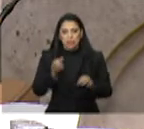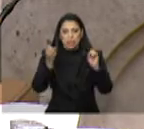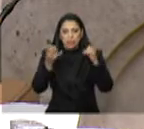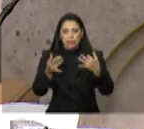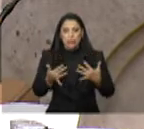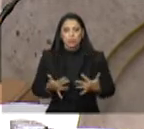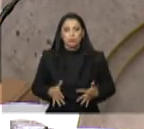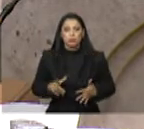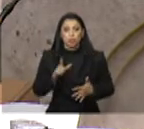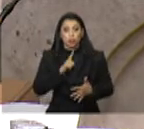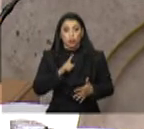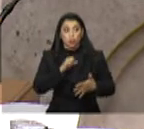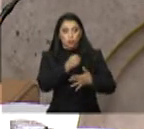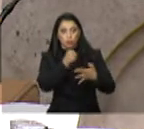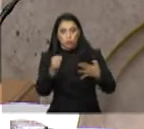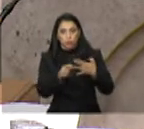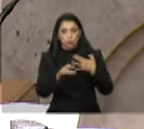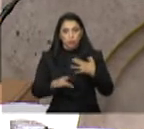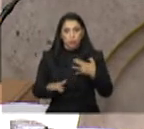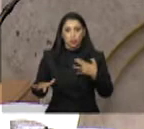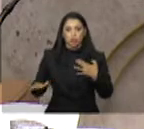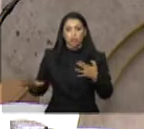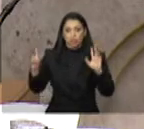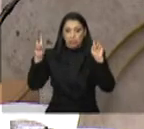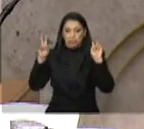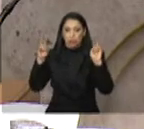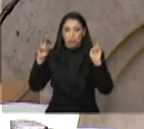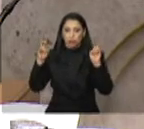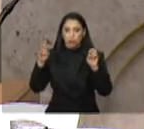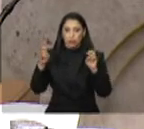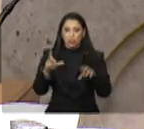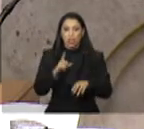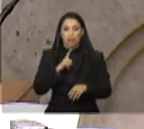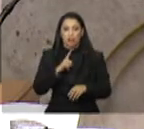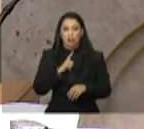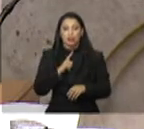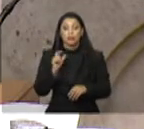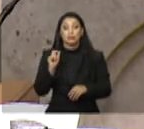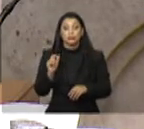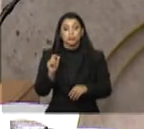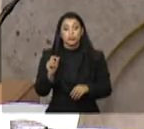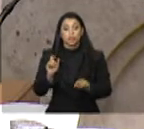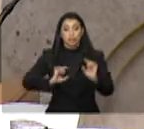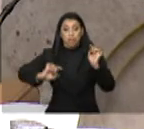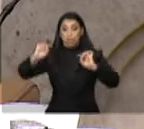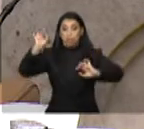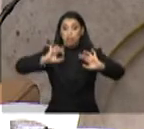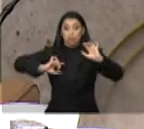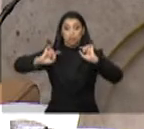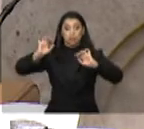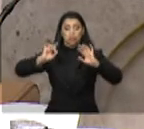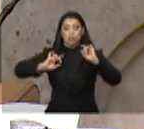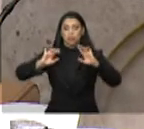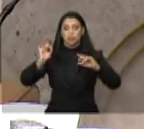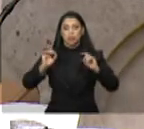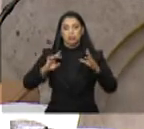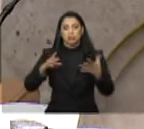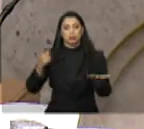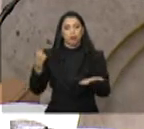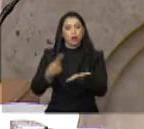vez sólida jurisprudência da casa a respeito e paradigmático em especial o multicitado